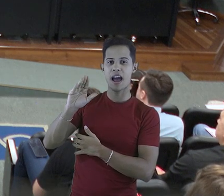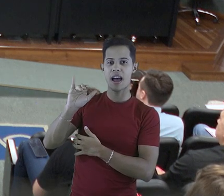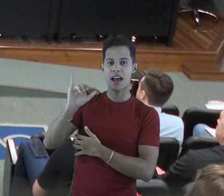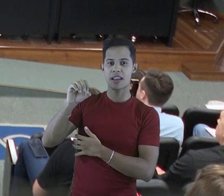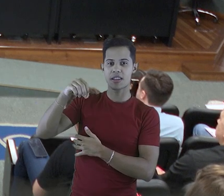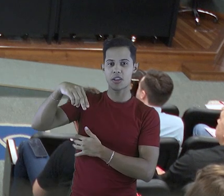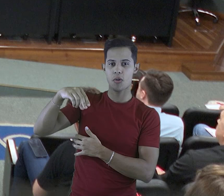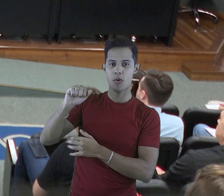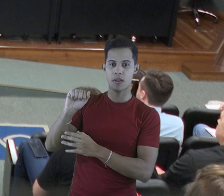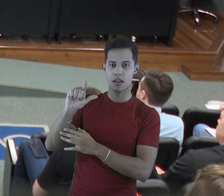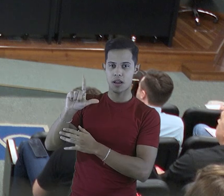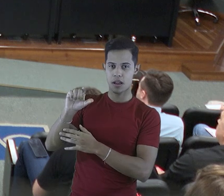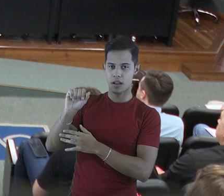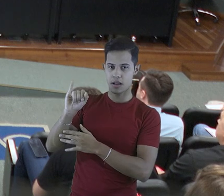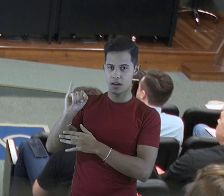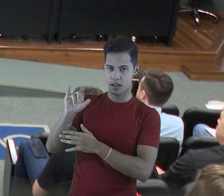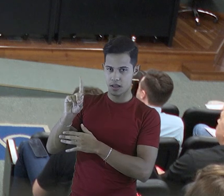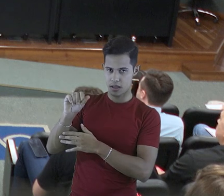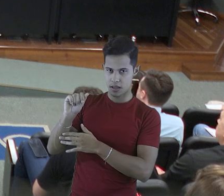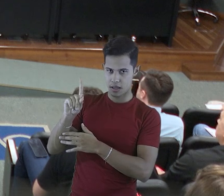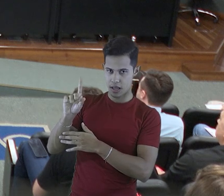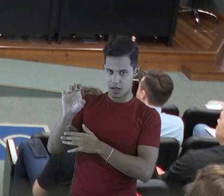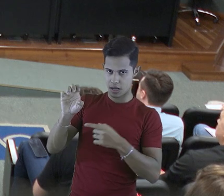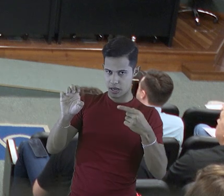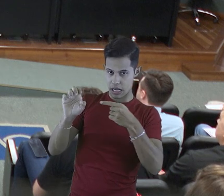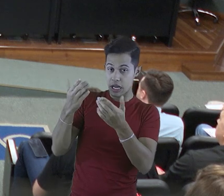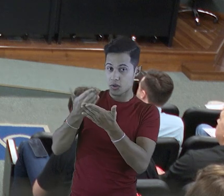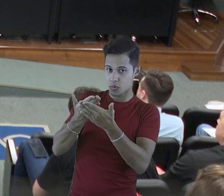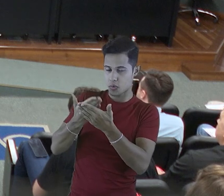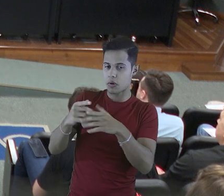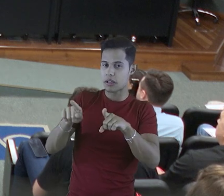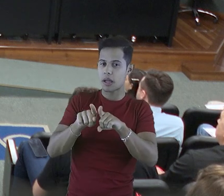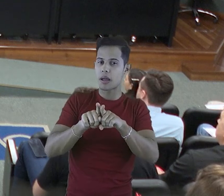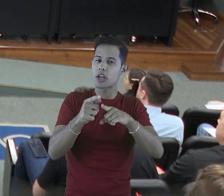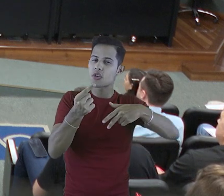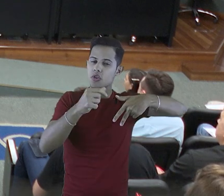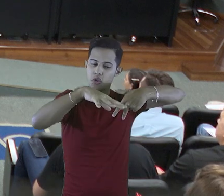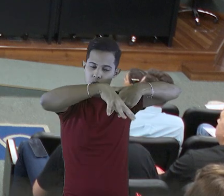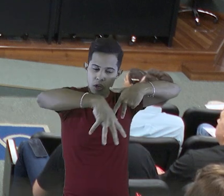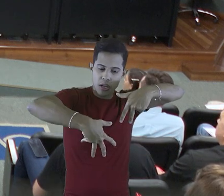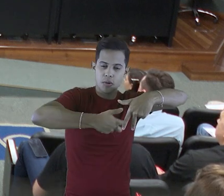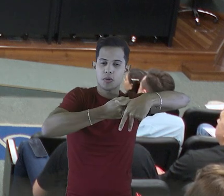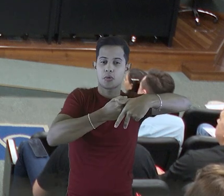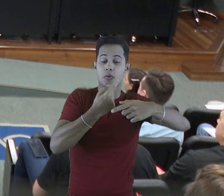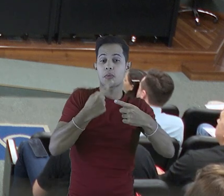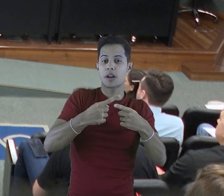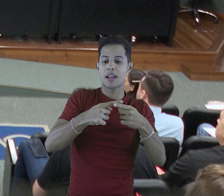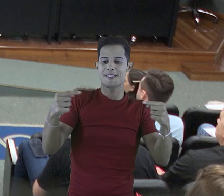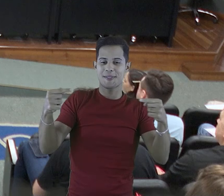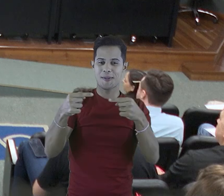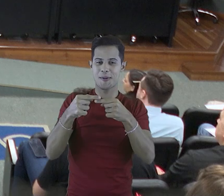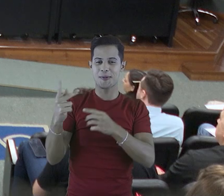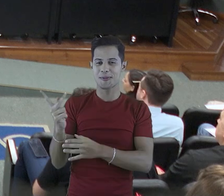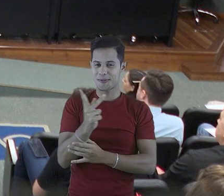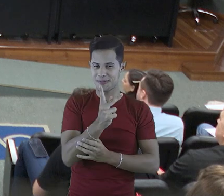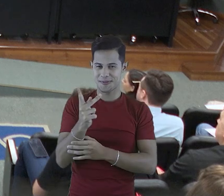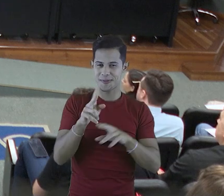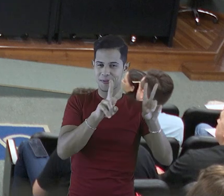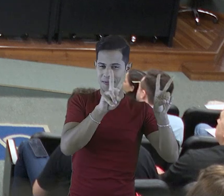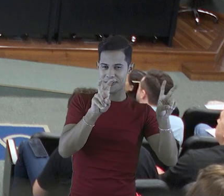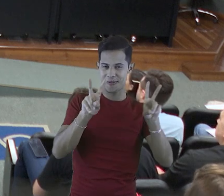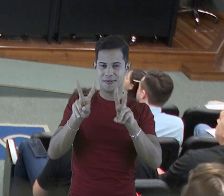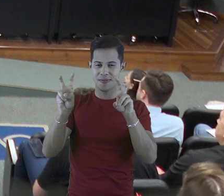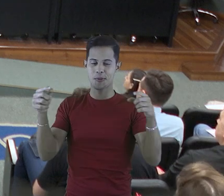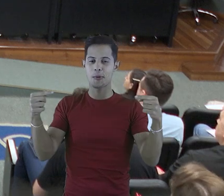Ele escreveu sobre teoria da irracionalidade e na irracionalidade ele começou a estudar corrupção, porque ele disse que a corrupção é irracional. Por que ele